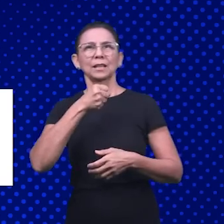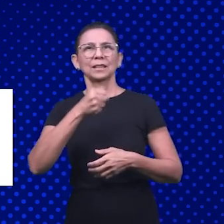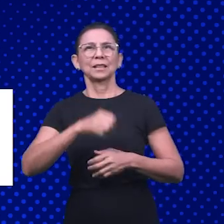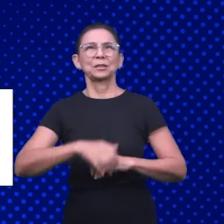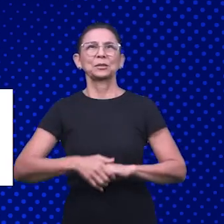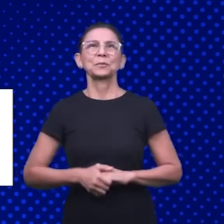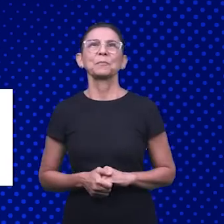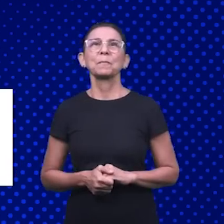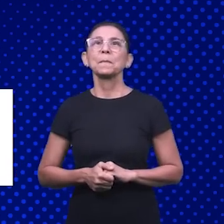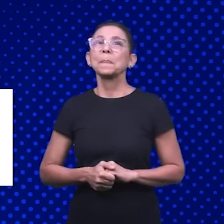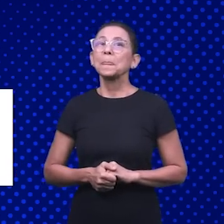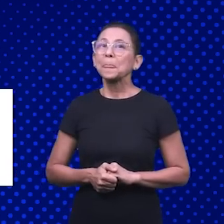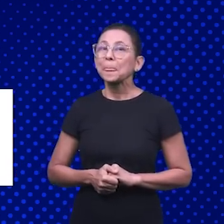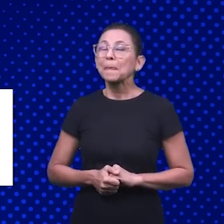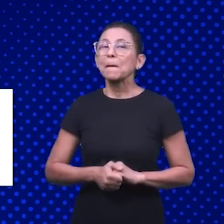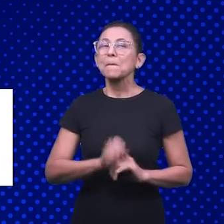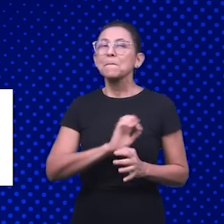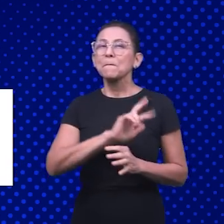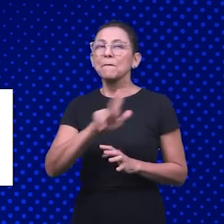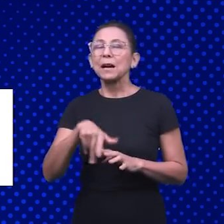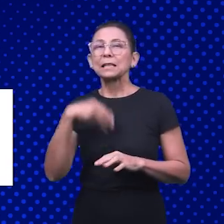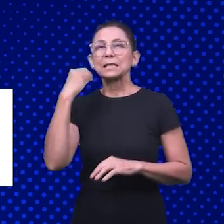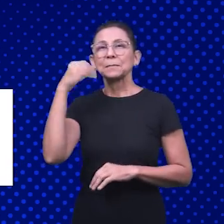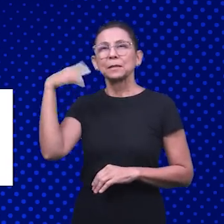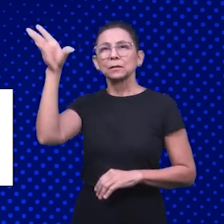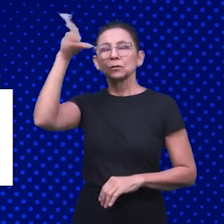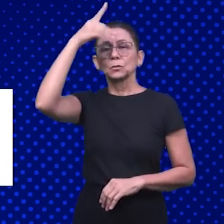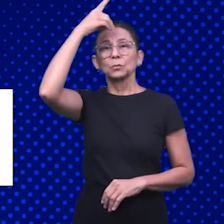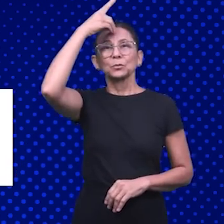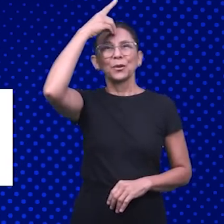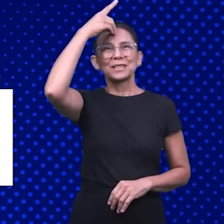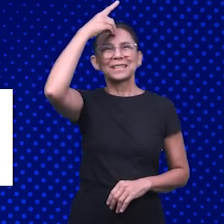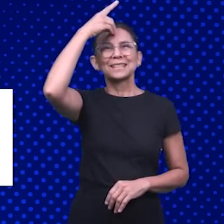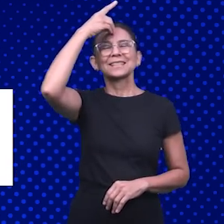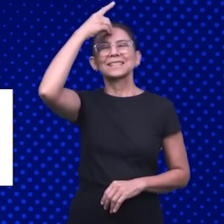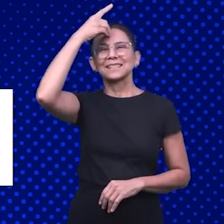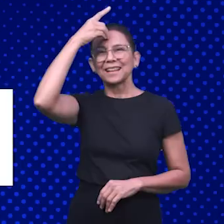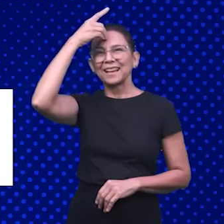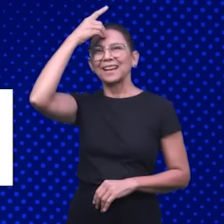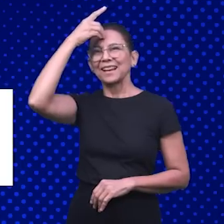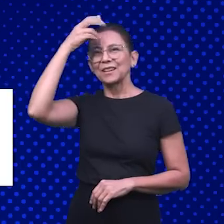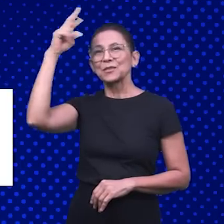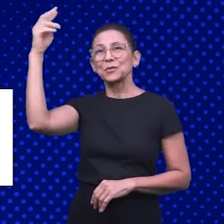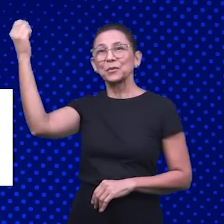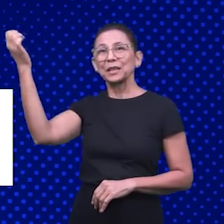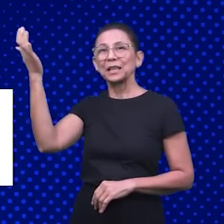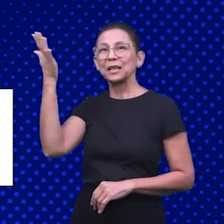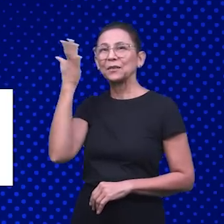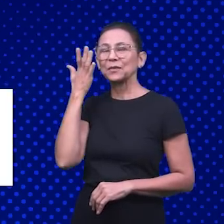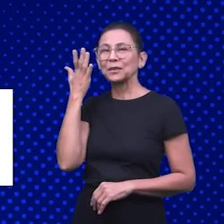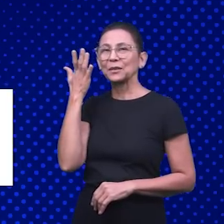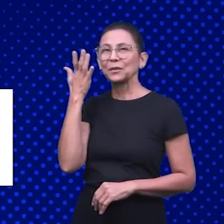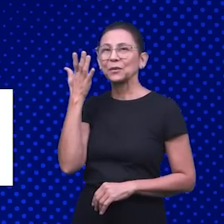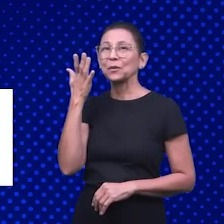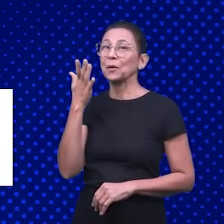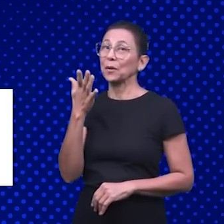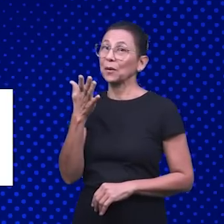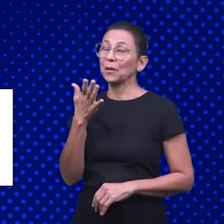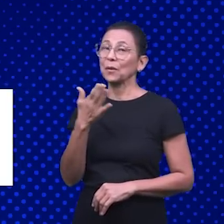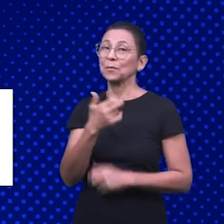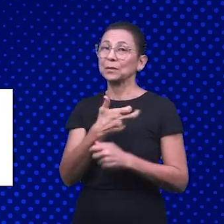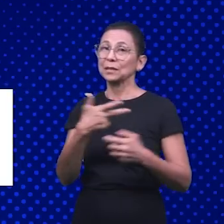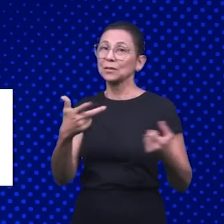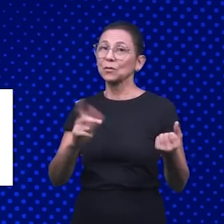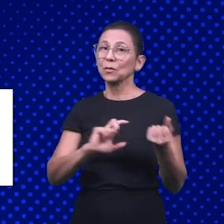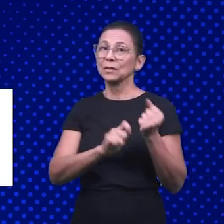pela comunidade. Foram muitas as experiências com dons espirituais pelas quais o Senhor revelou o segredo do coração de